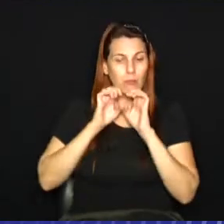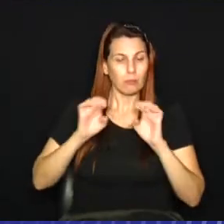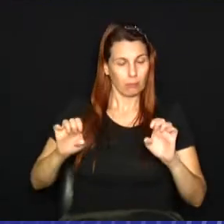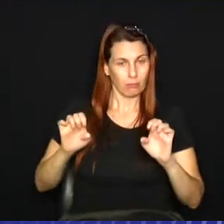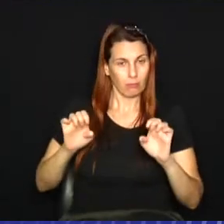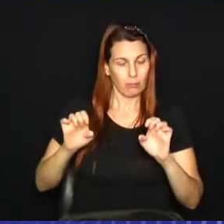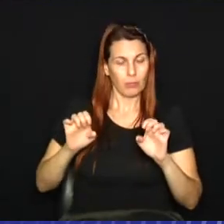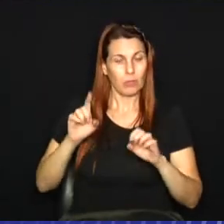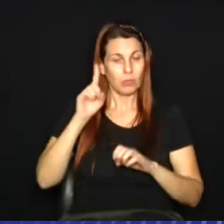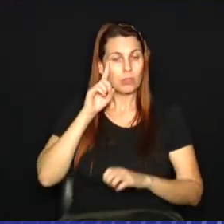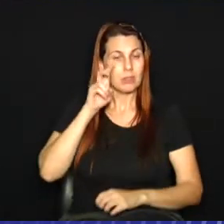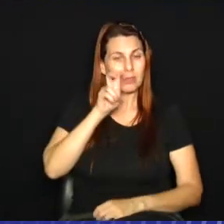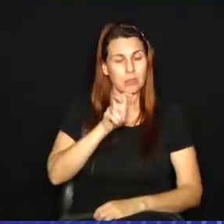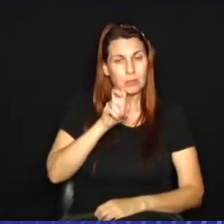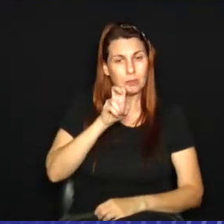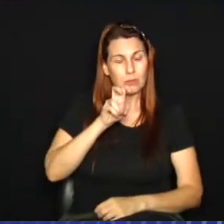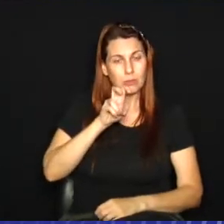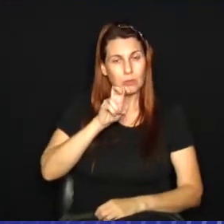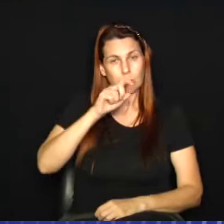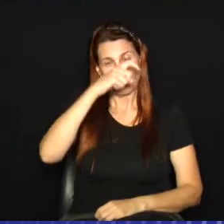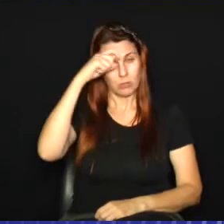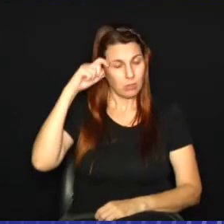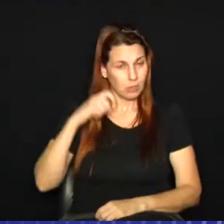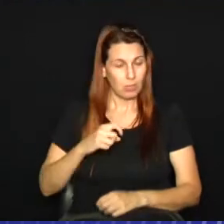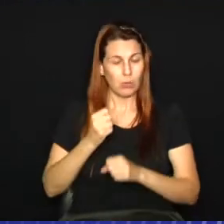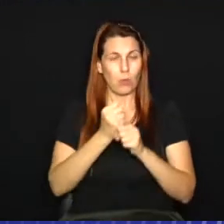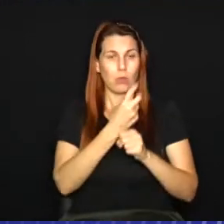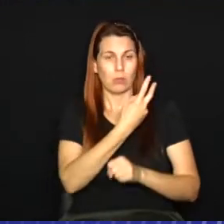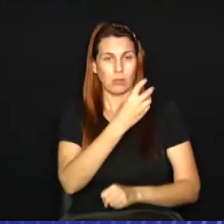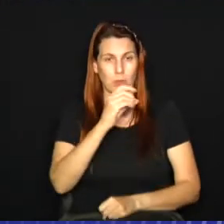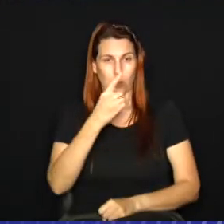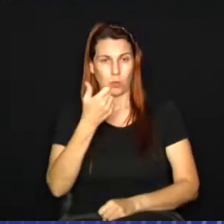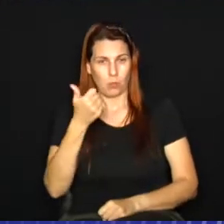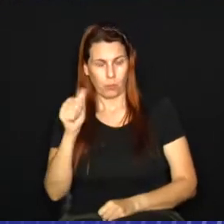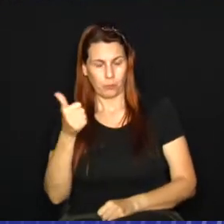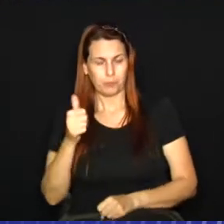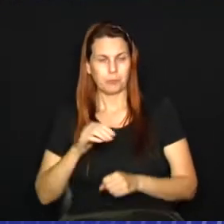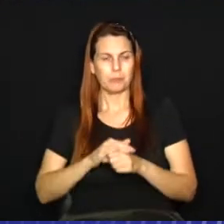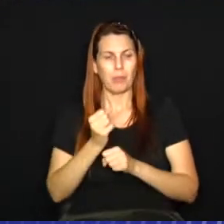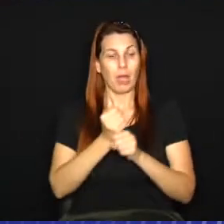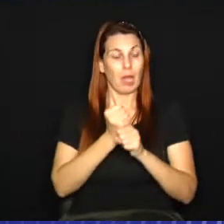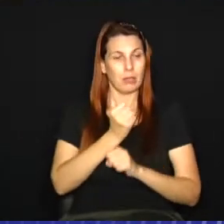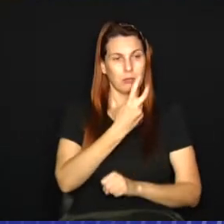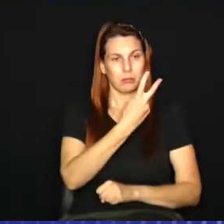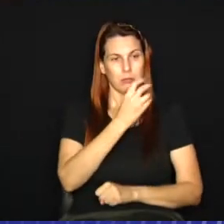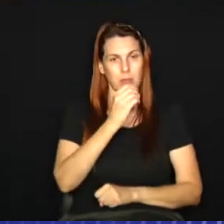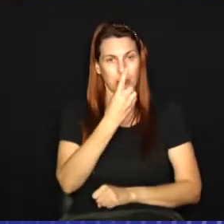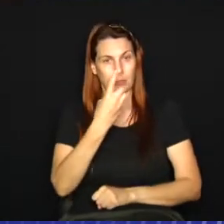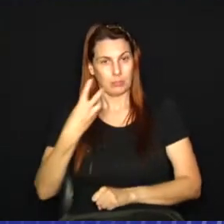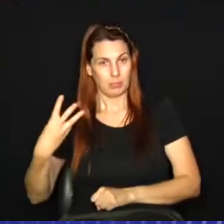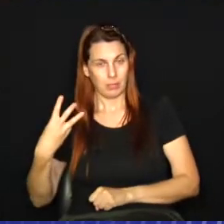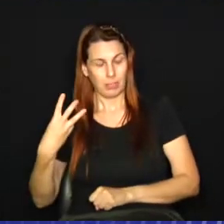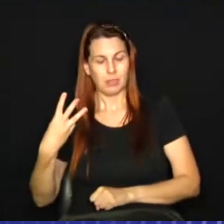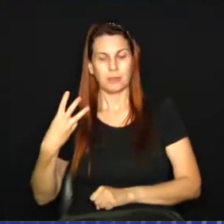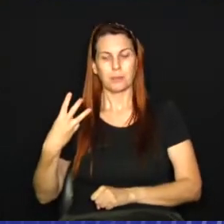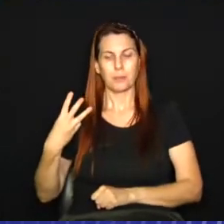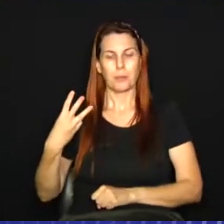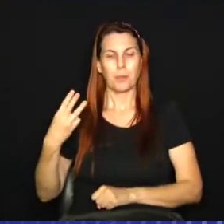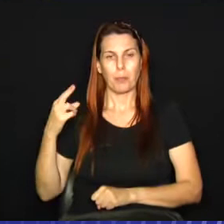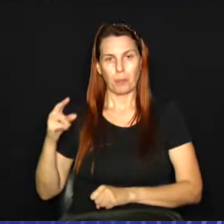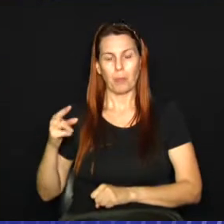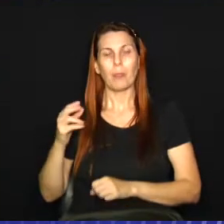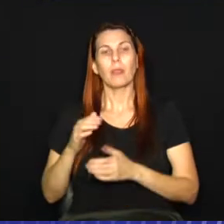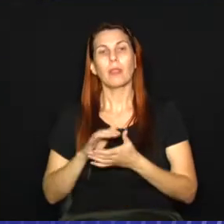no dia 5 de janeiro de 2011. Em 2013, foi nomeado pároco da mesma